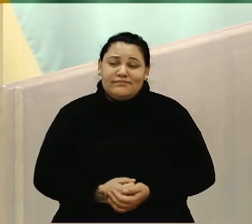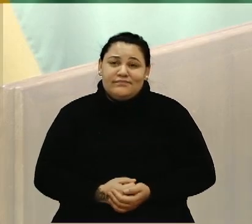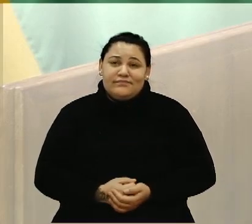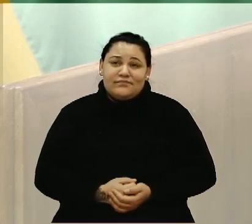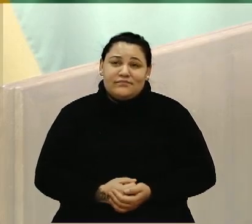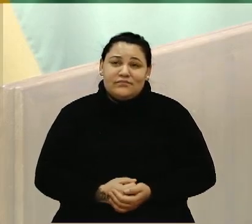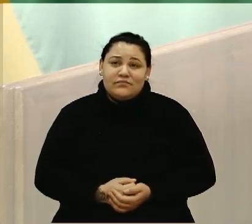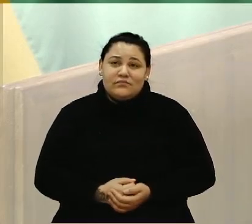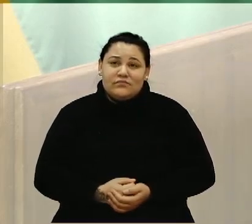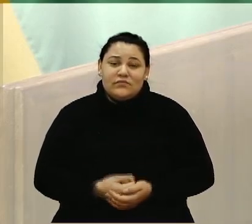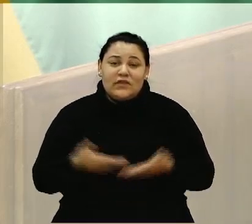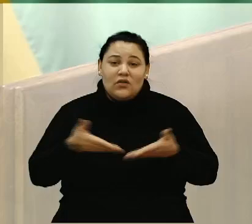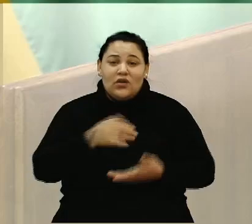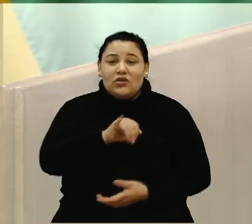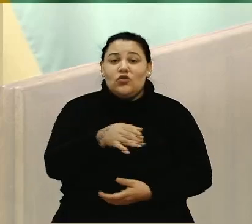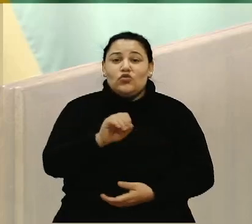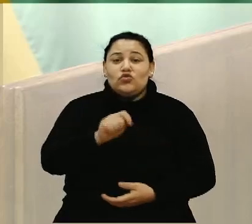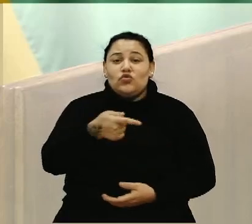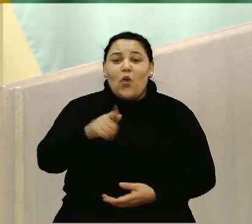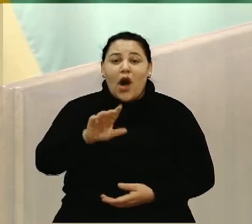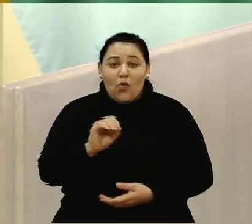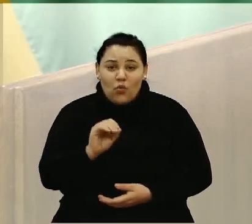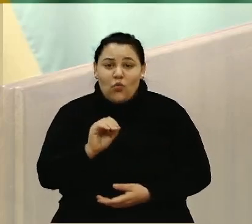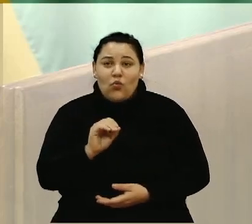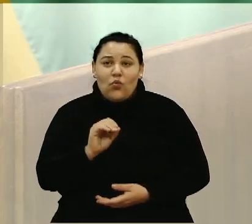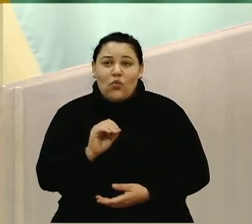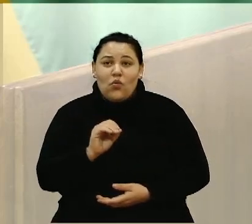Agora o João Ues...